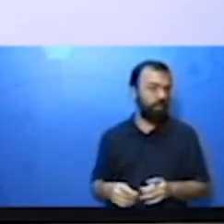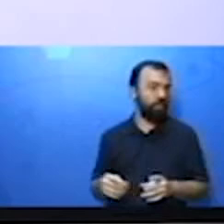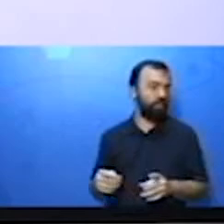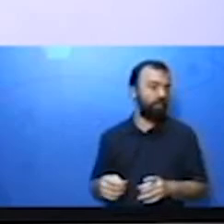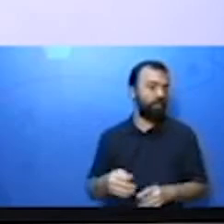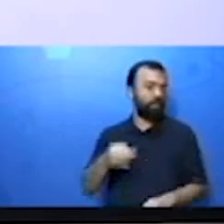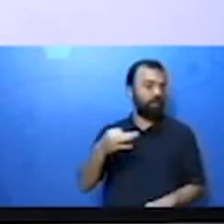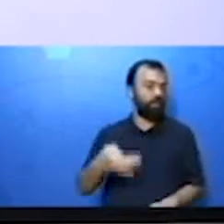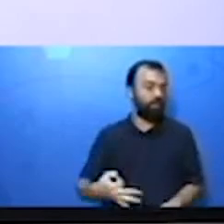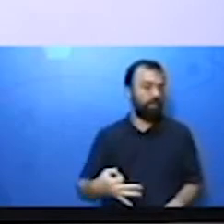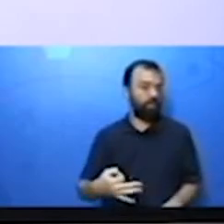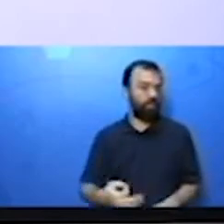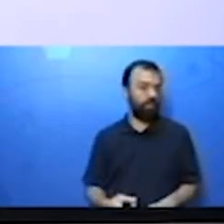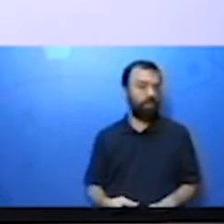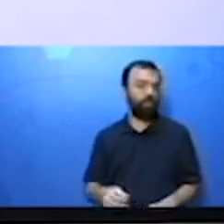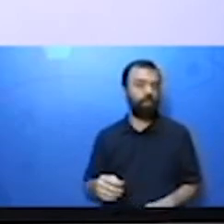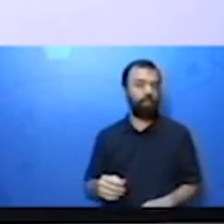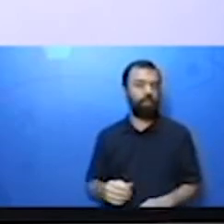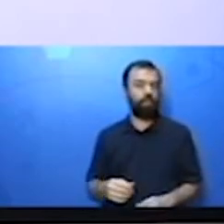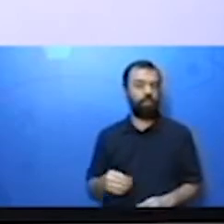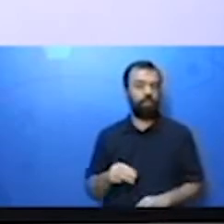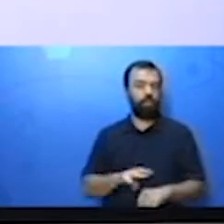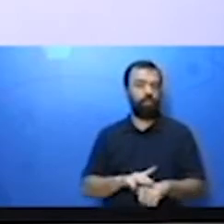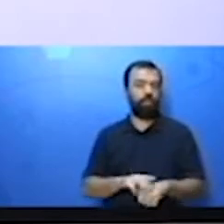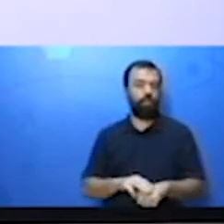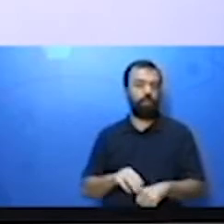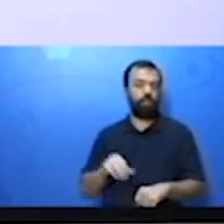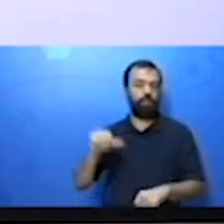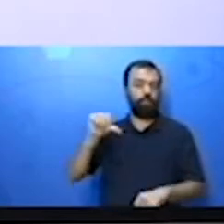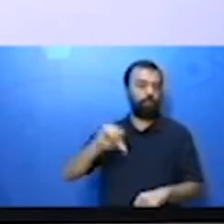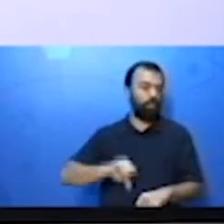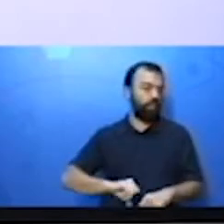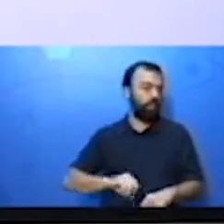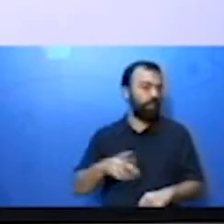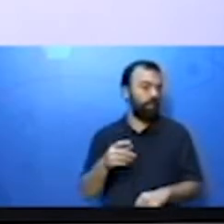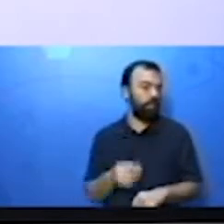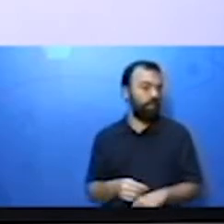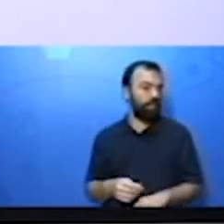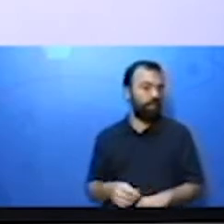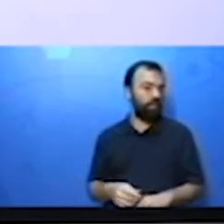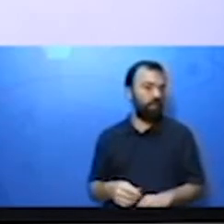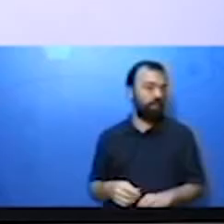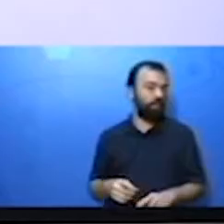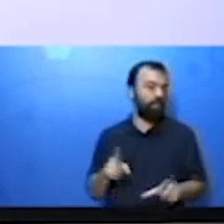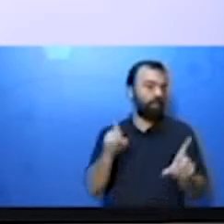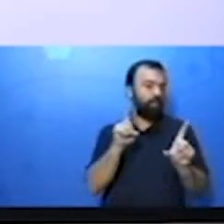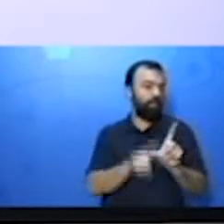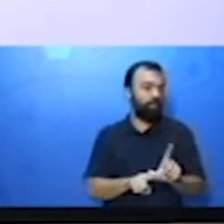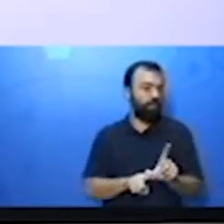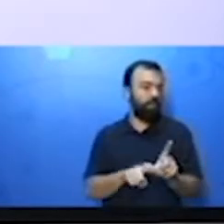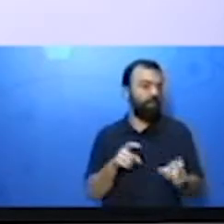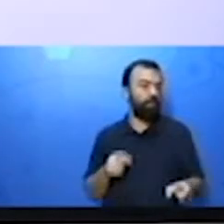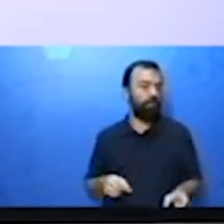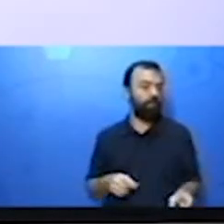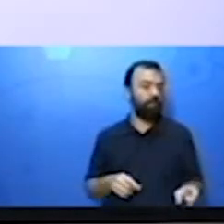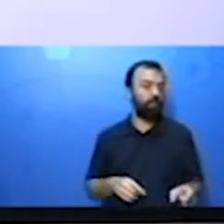dependência, efeitos adversos, reações alérgicas, criar resistência a